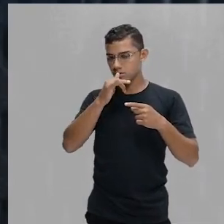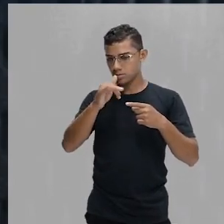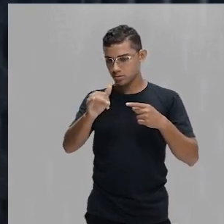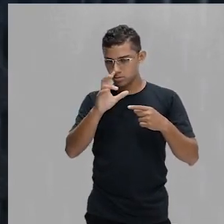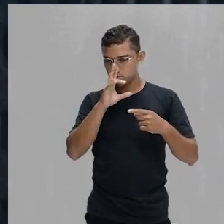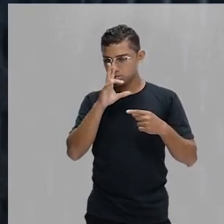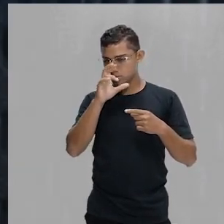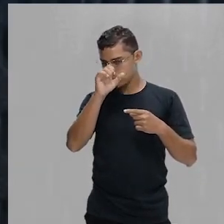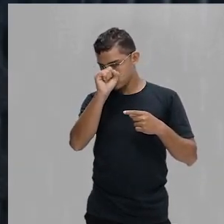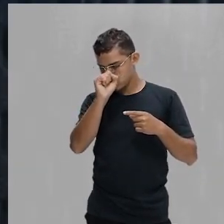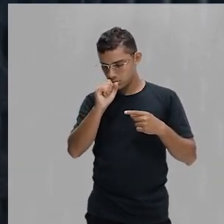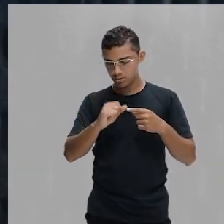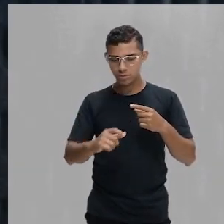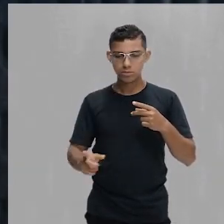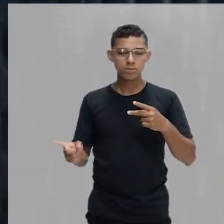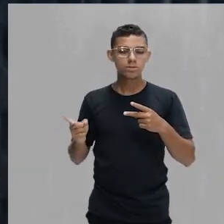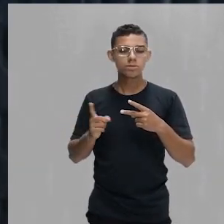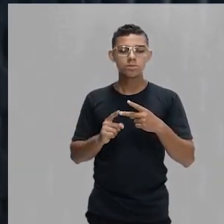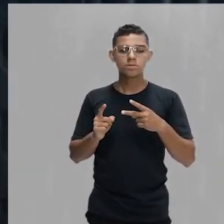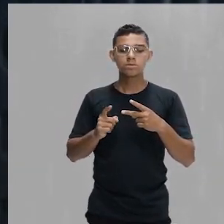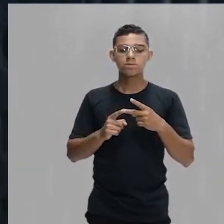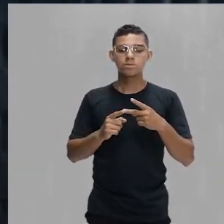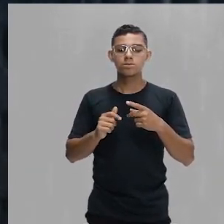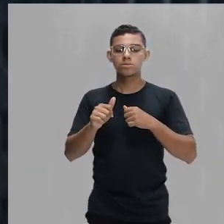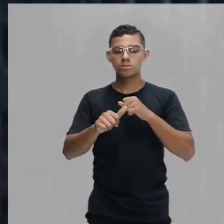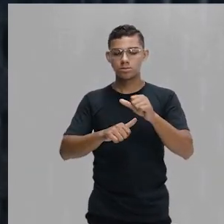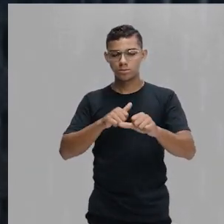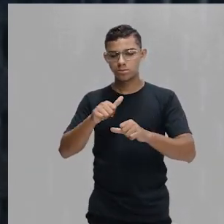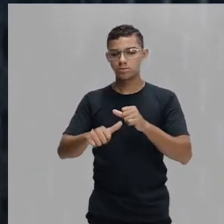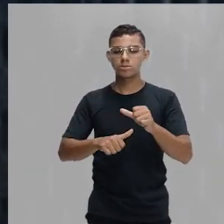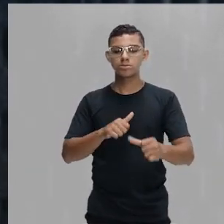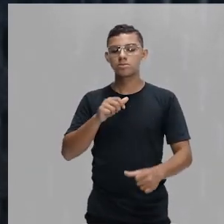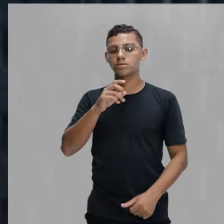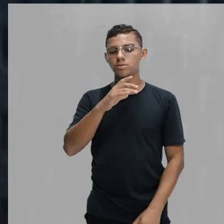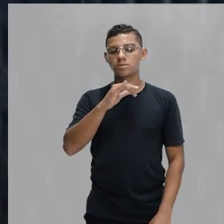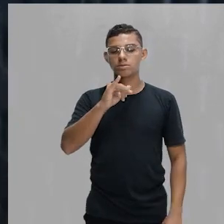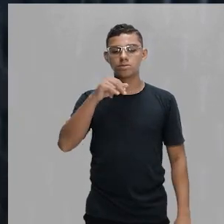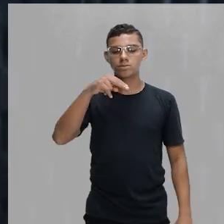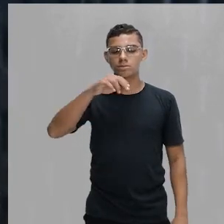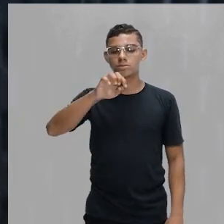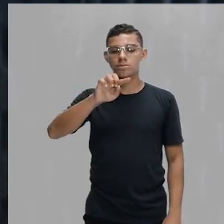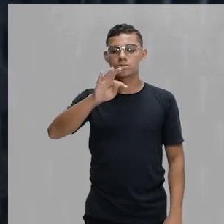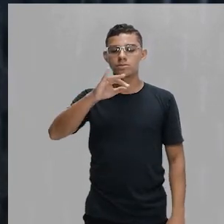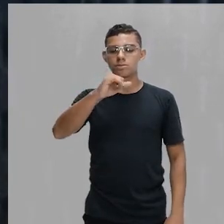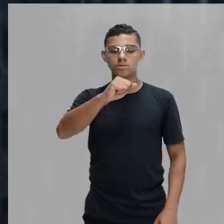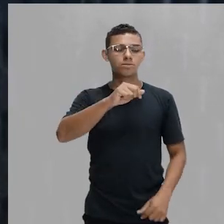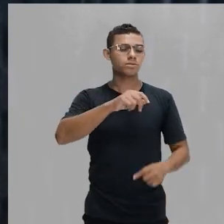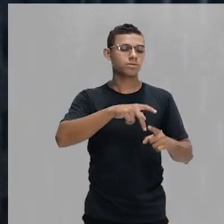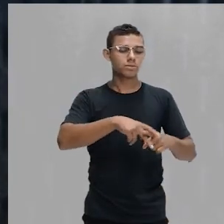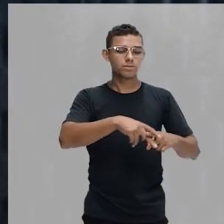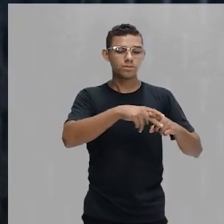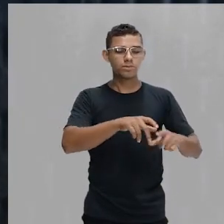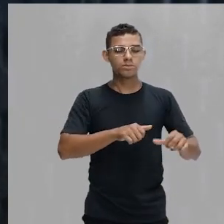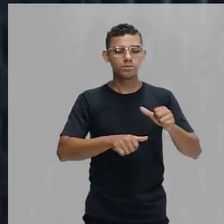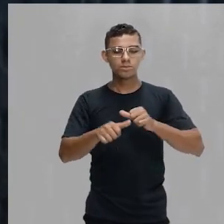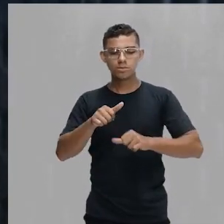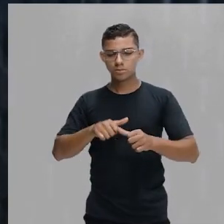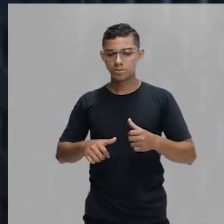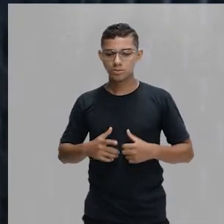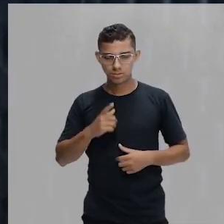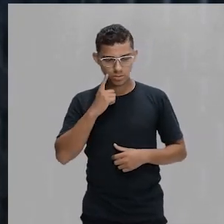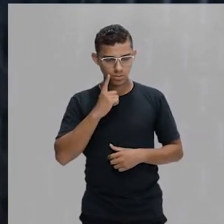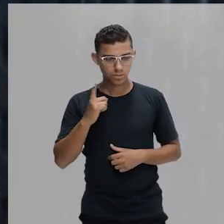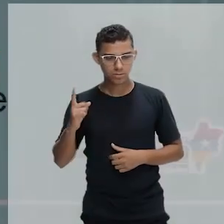que é a da queda, né, ligado à altura, transformado em energia cinética, porque vai haver um aumento da velocidade.